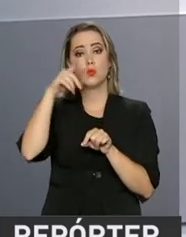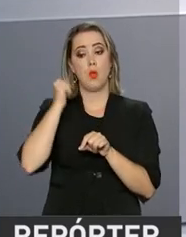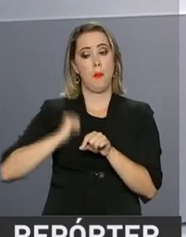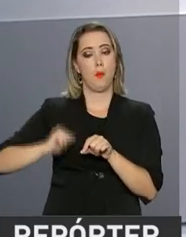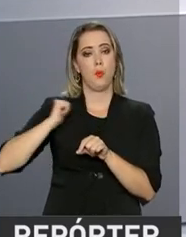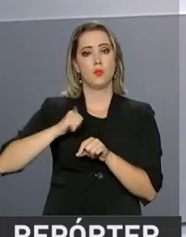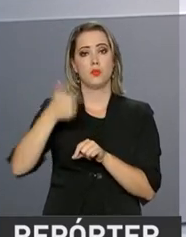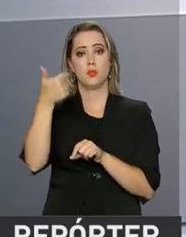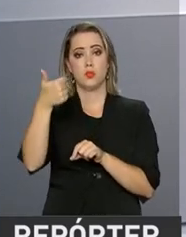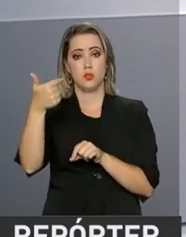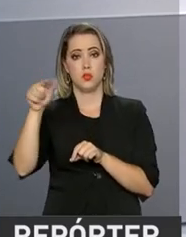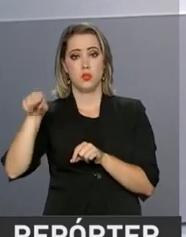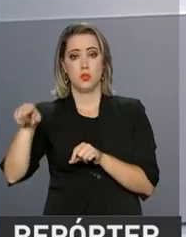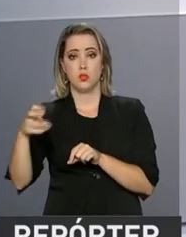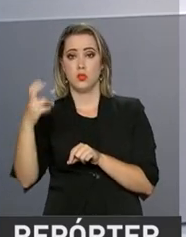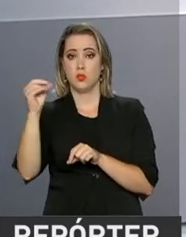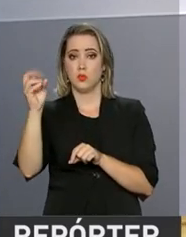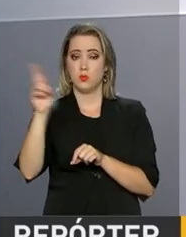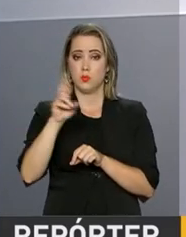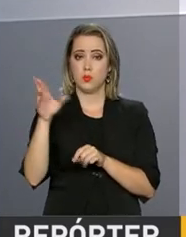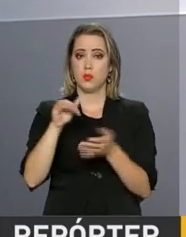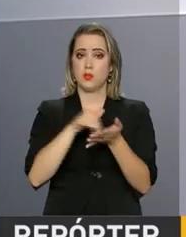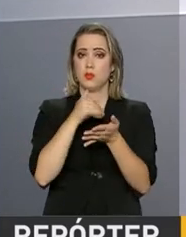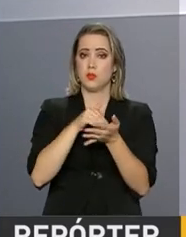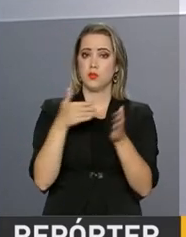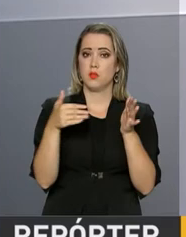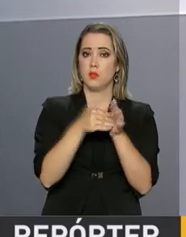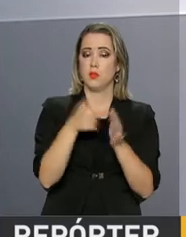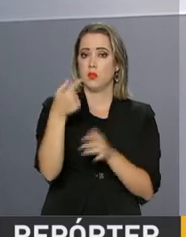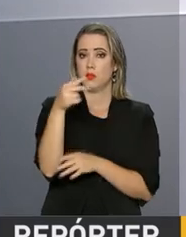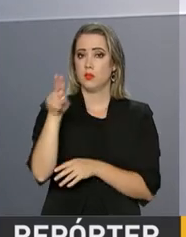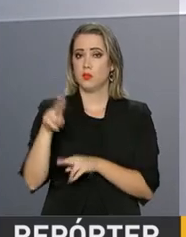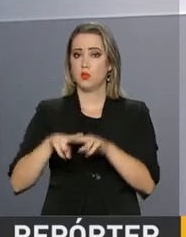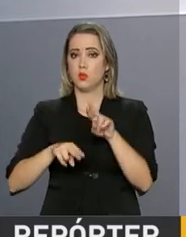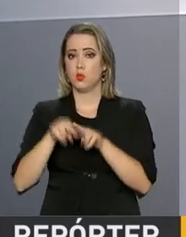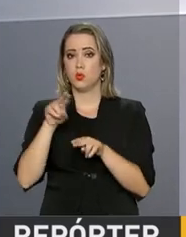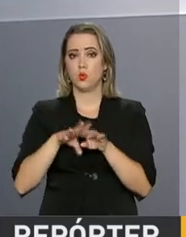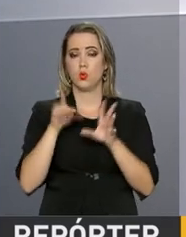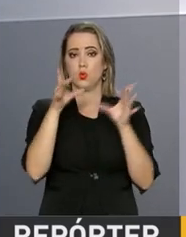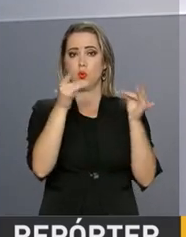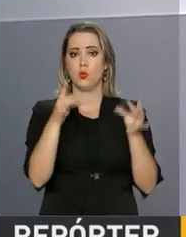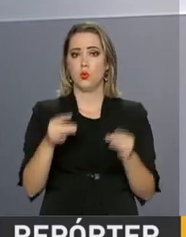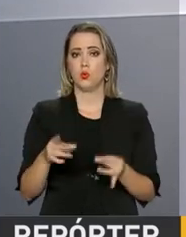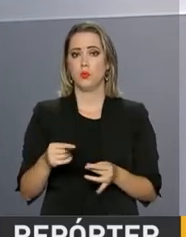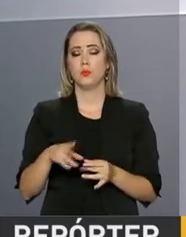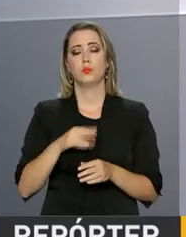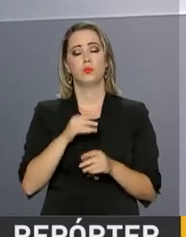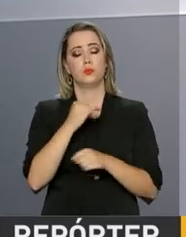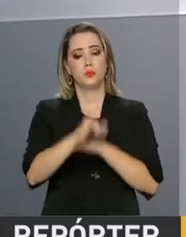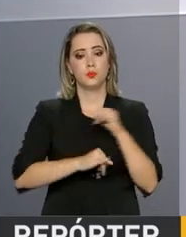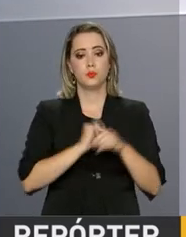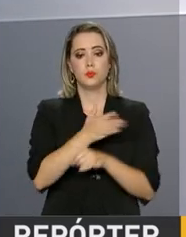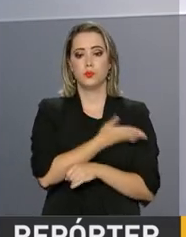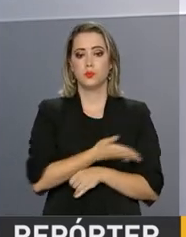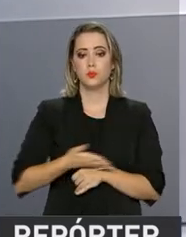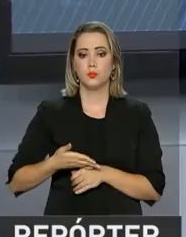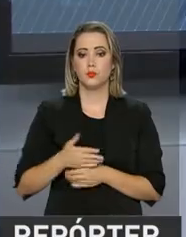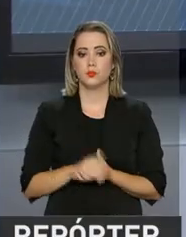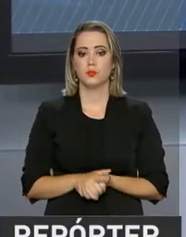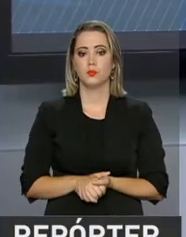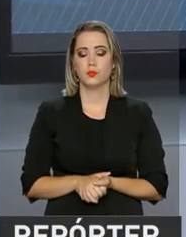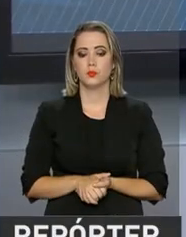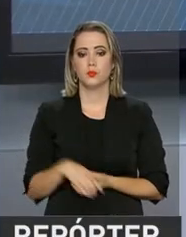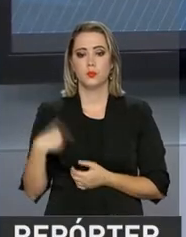mil e quinhentos reais as inscrições vão até 7 de junho todos os detalhes estão no site da funarte